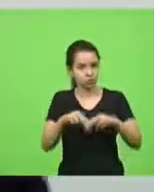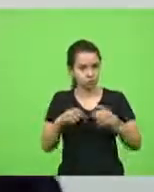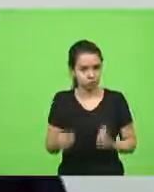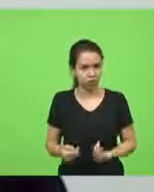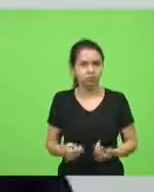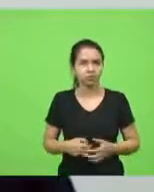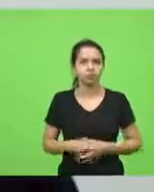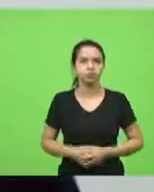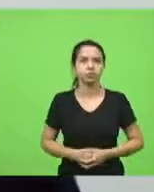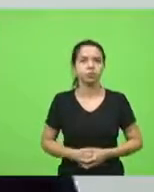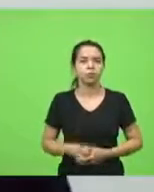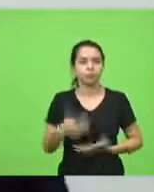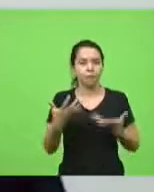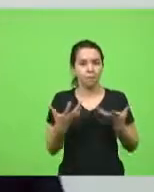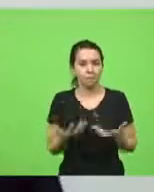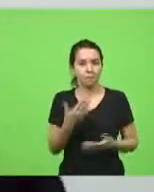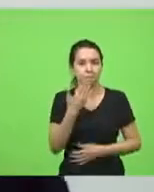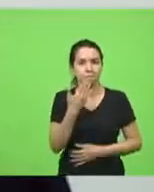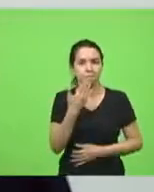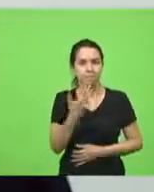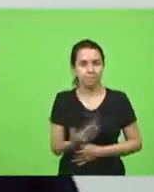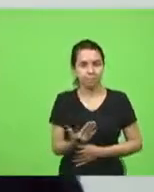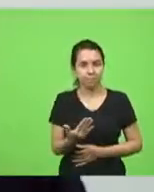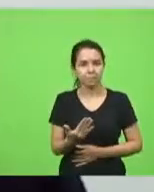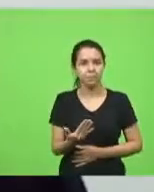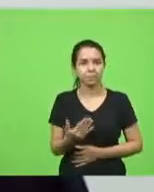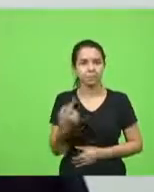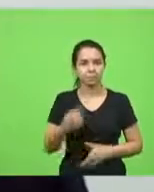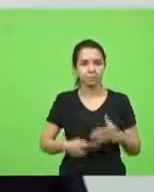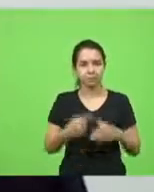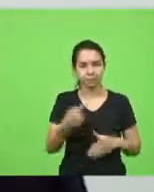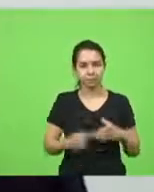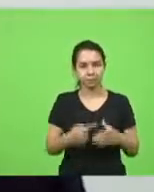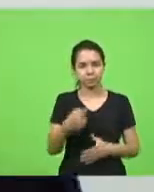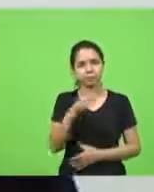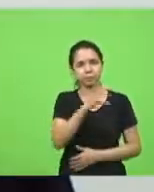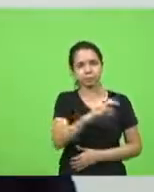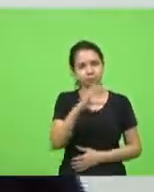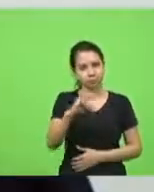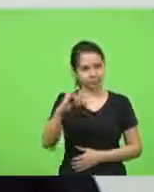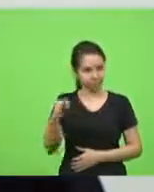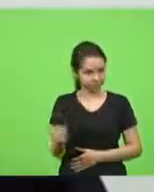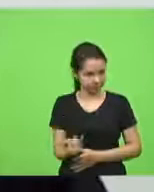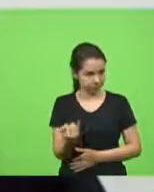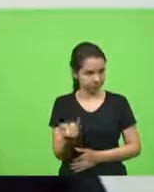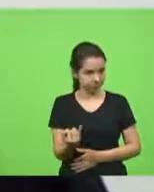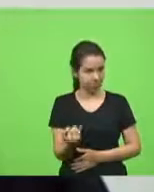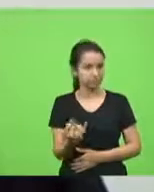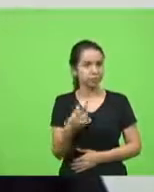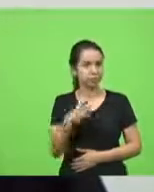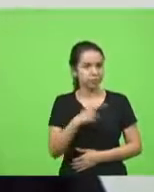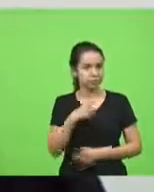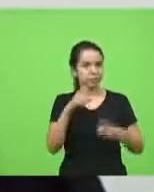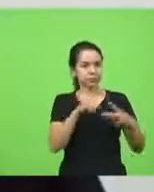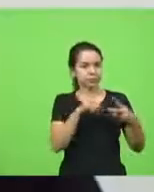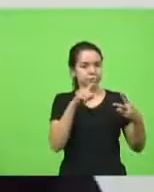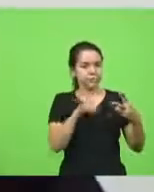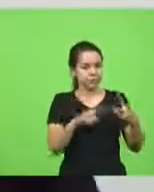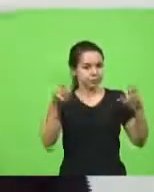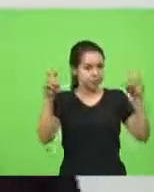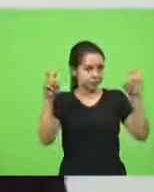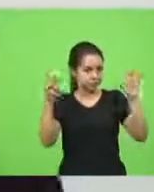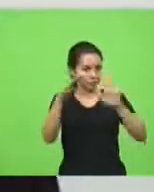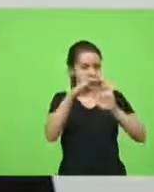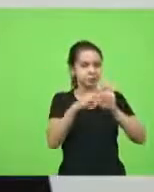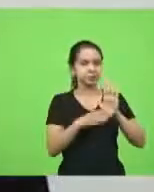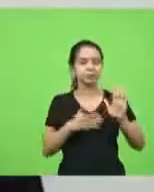inclusive, eu quero fazer um pedido aqui para a Comissão de Constituição e Justiça. Tem duas matérias de minha autoria